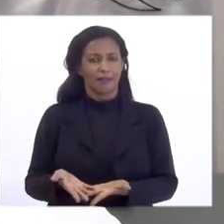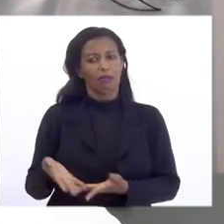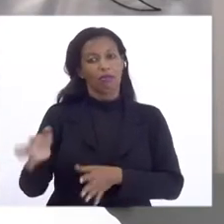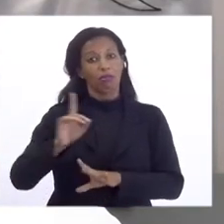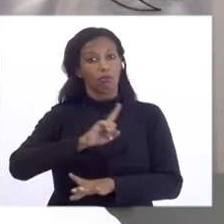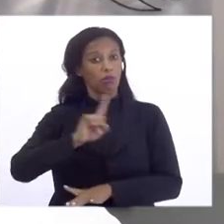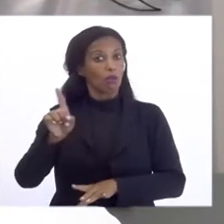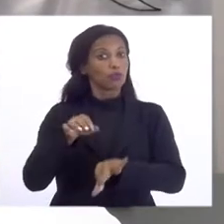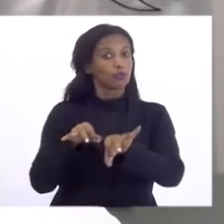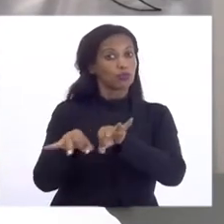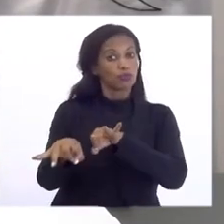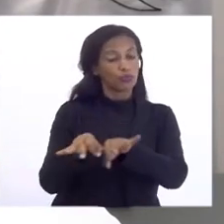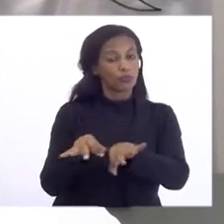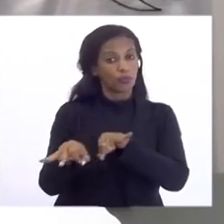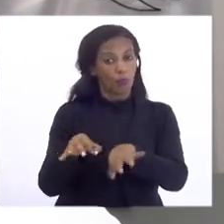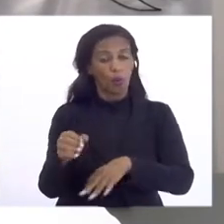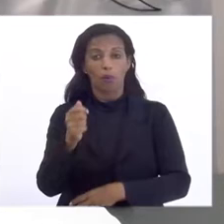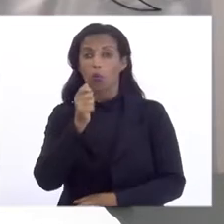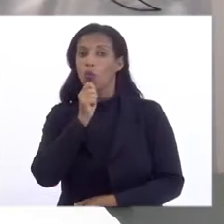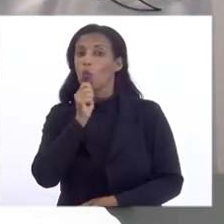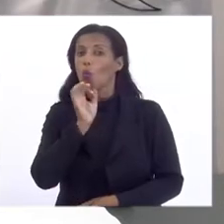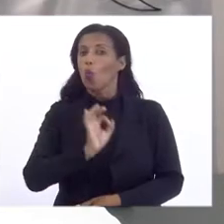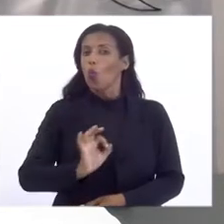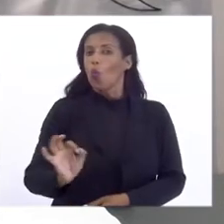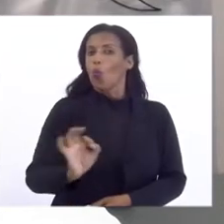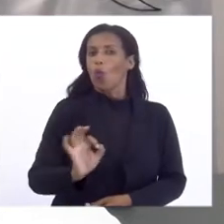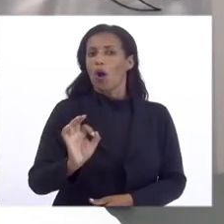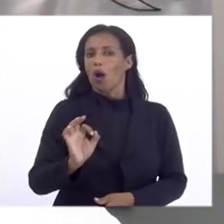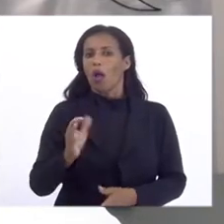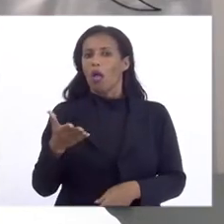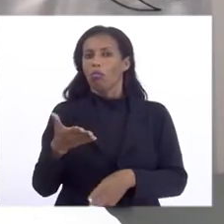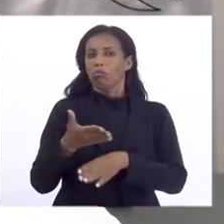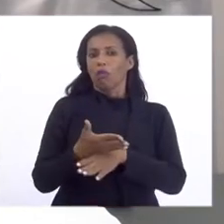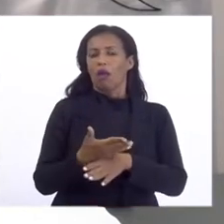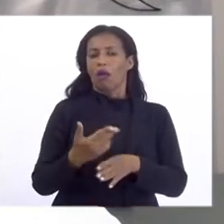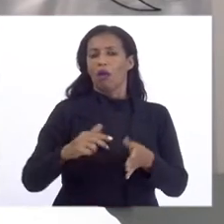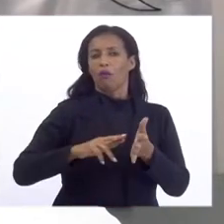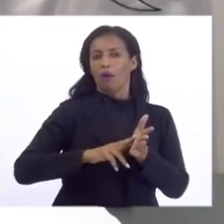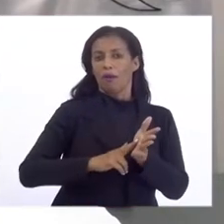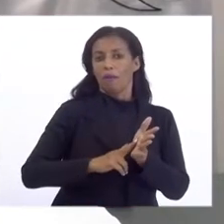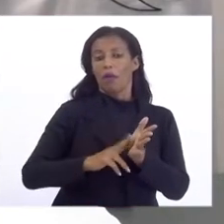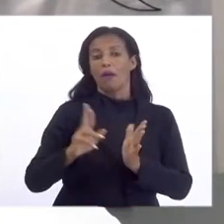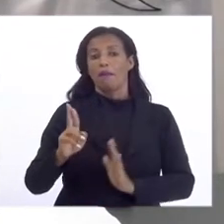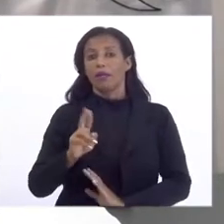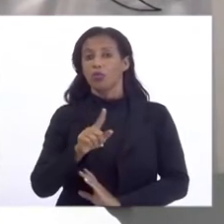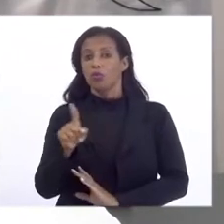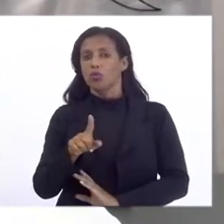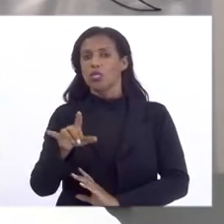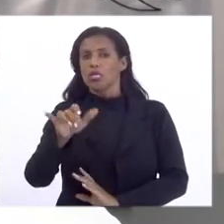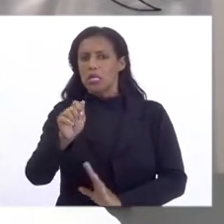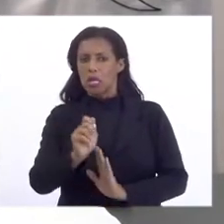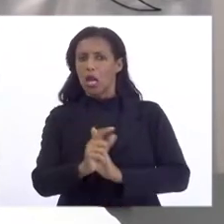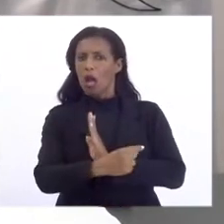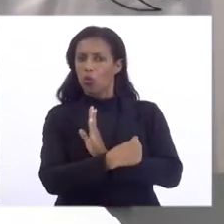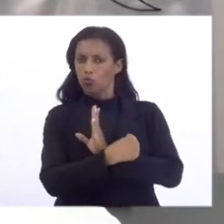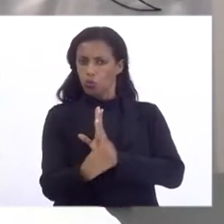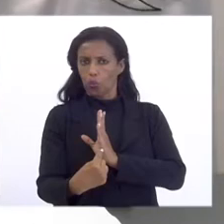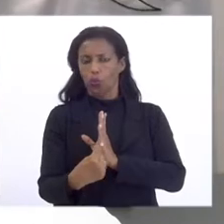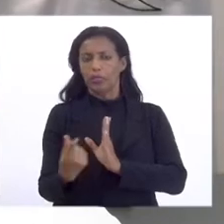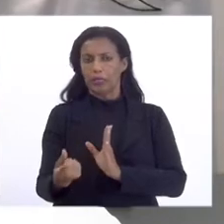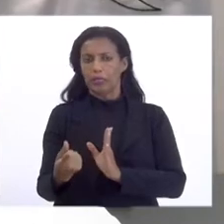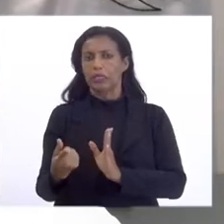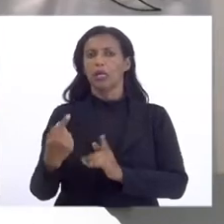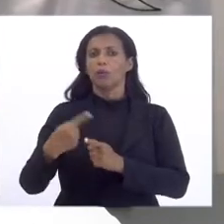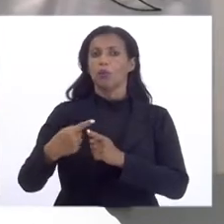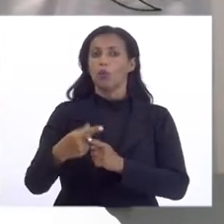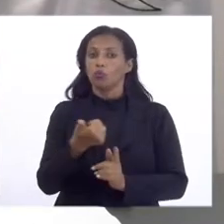forma, para que não haja aqui uma ferir o regimento, foi feito um acordo que a deputada Zeidan mantém a autoria por conta da intenção